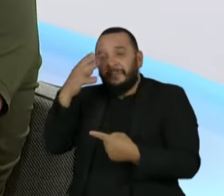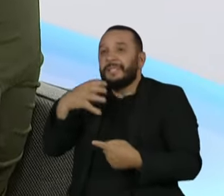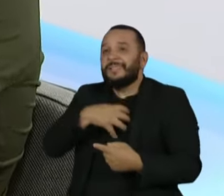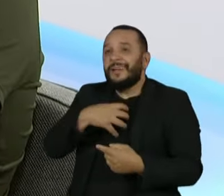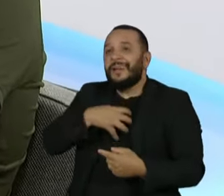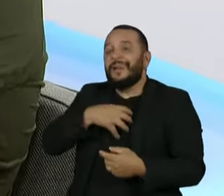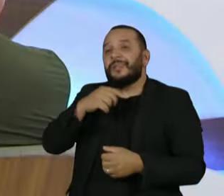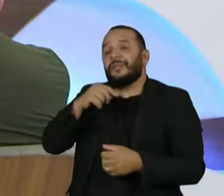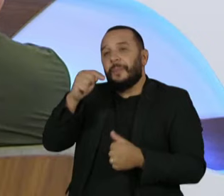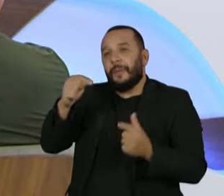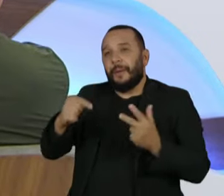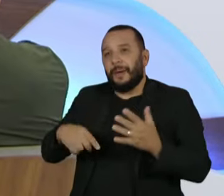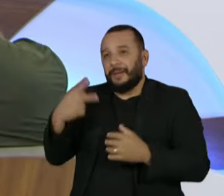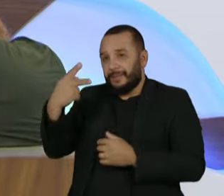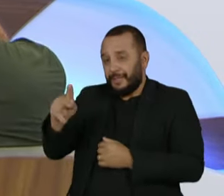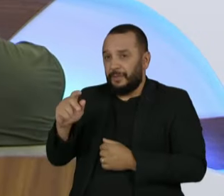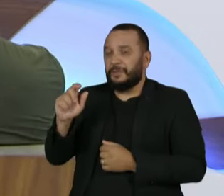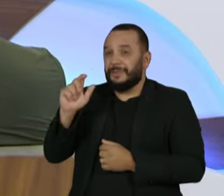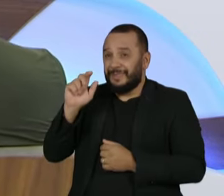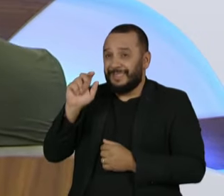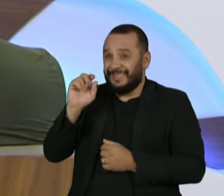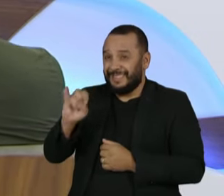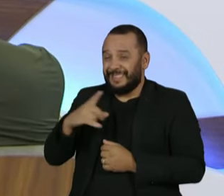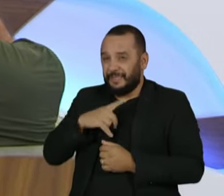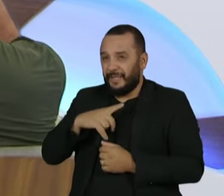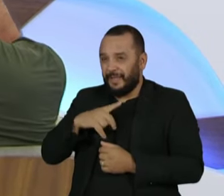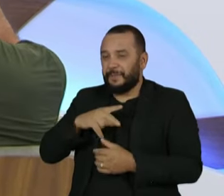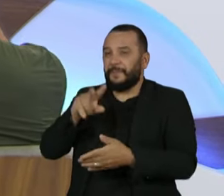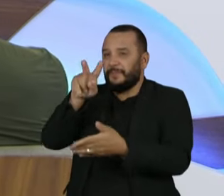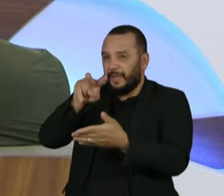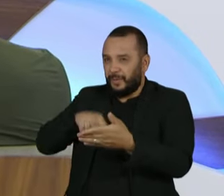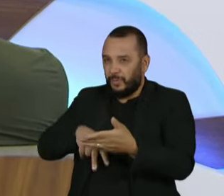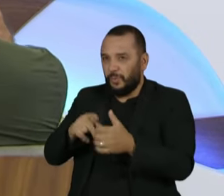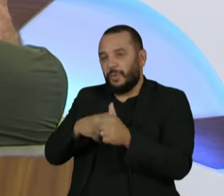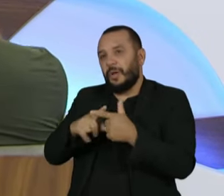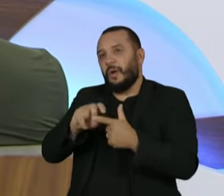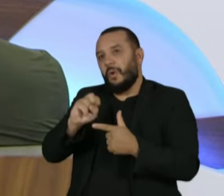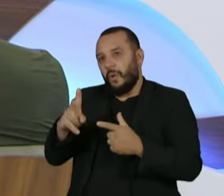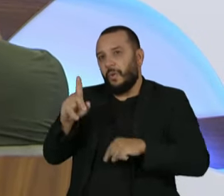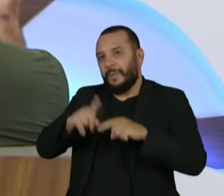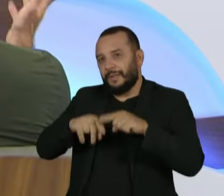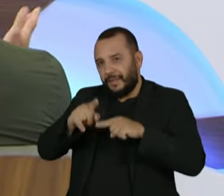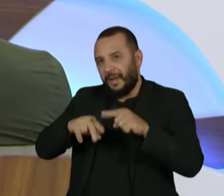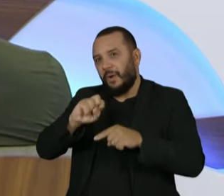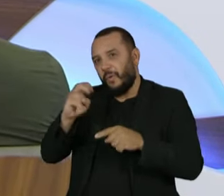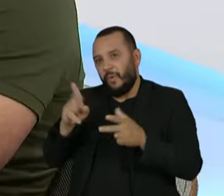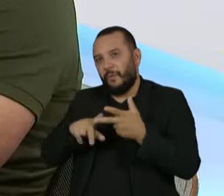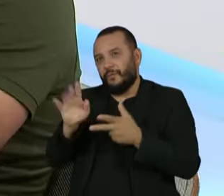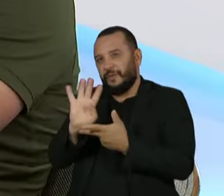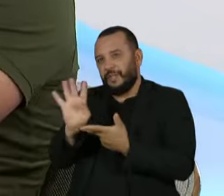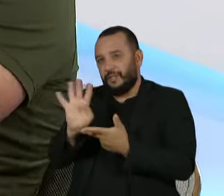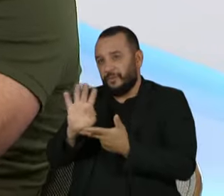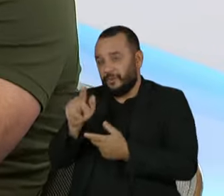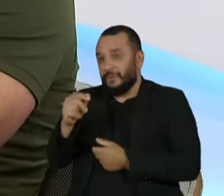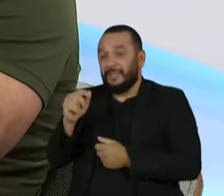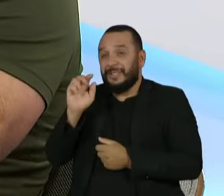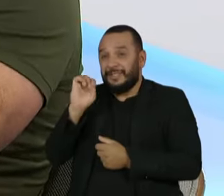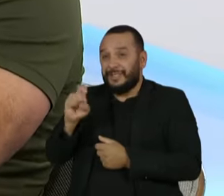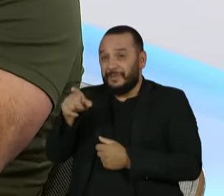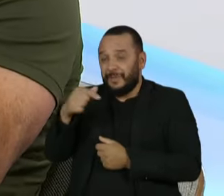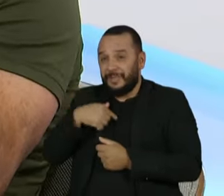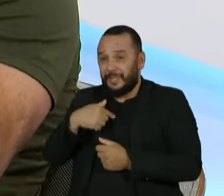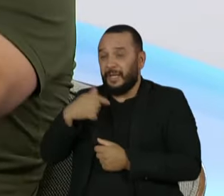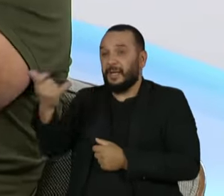que você tende a passar mais tempo numa trilha de leitura numa trilha de ver vídeos ou de qualquer outra coisa se